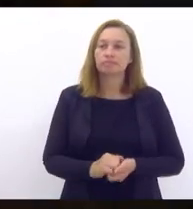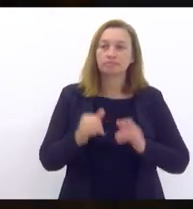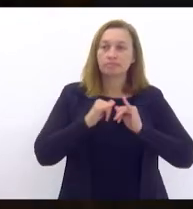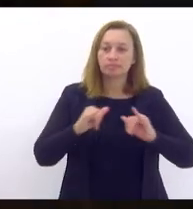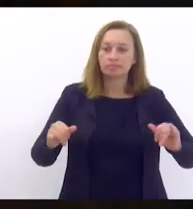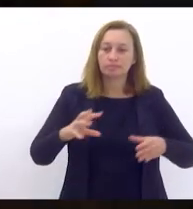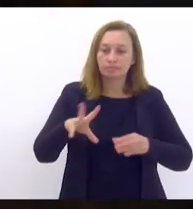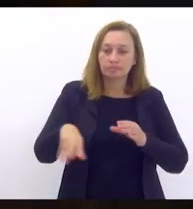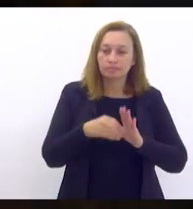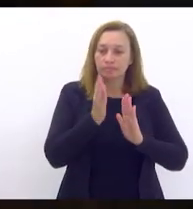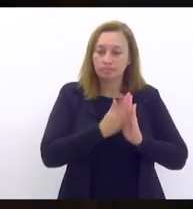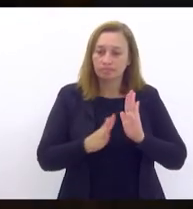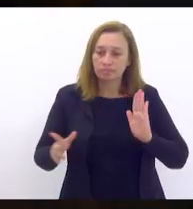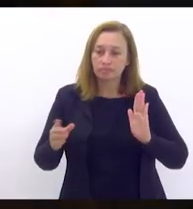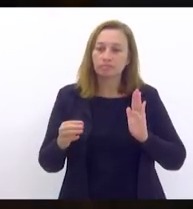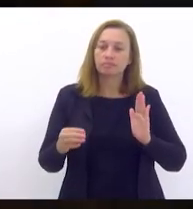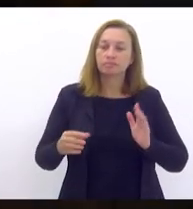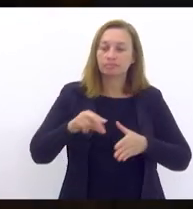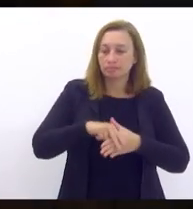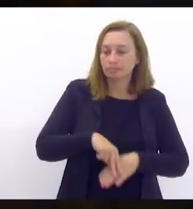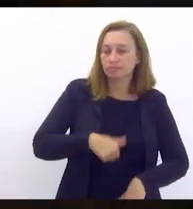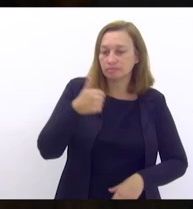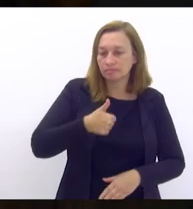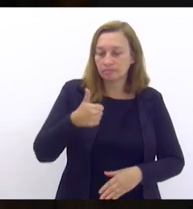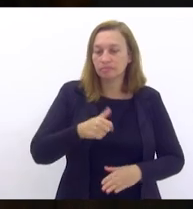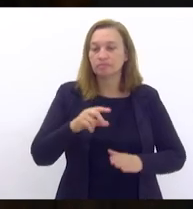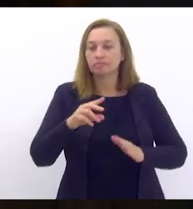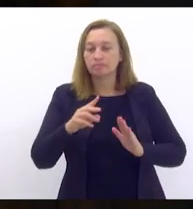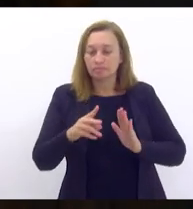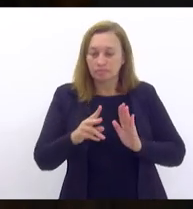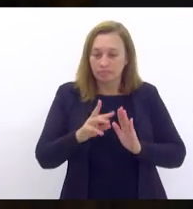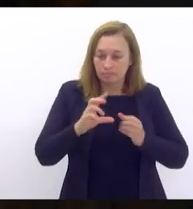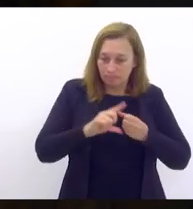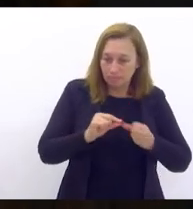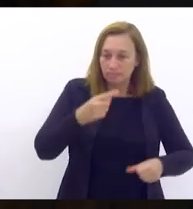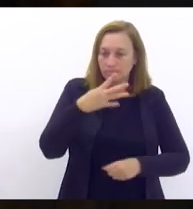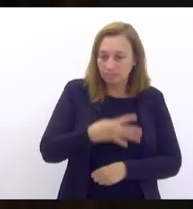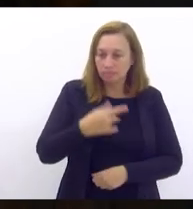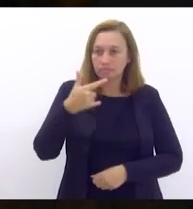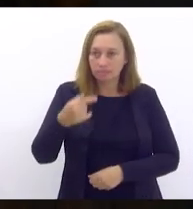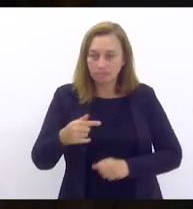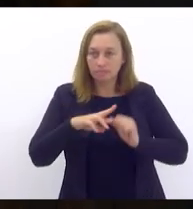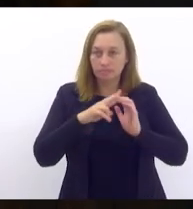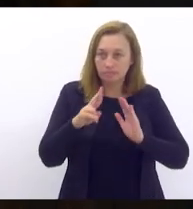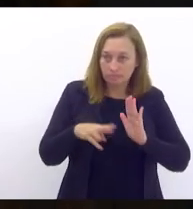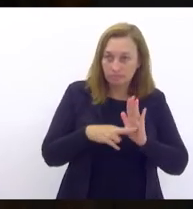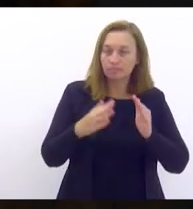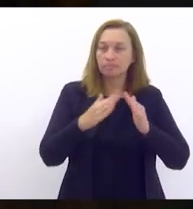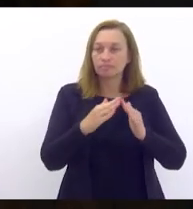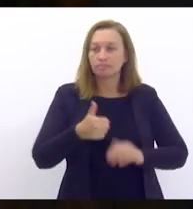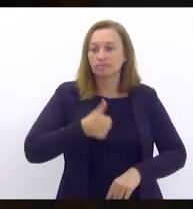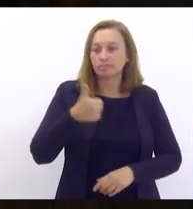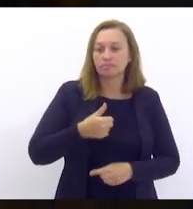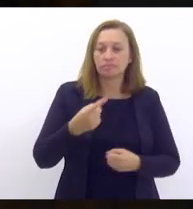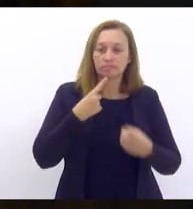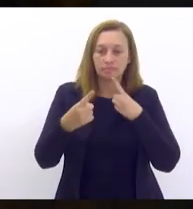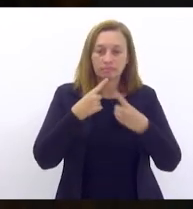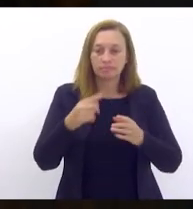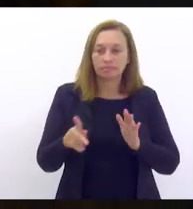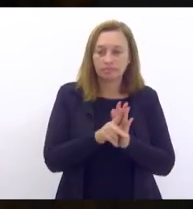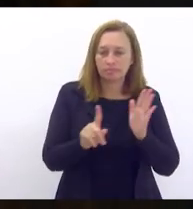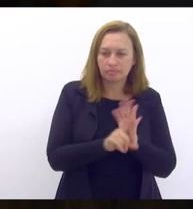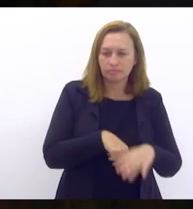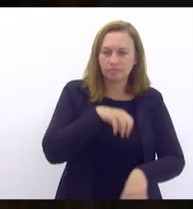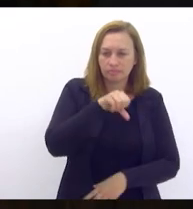Anúncio incluído na ordem do dia, de acordo com o inciso 1º do artigo 47, regimento interno, em tramitação ordinária e primeira discussão, projeto